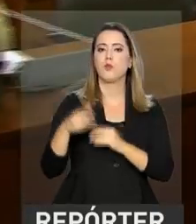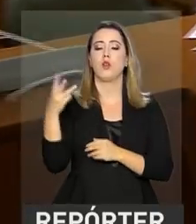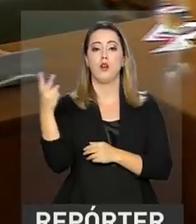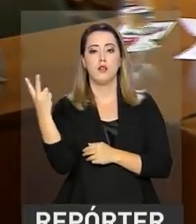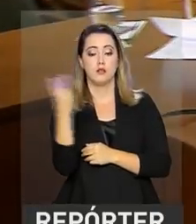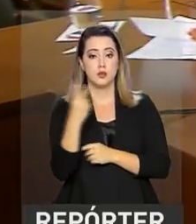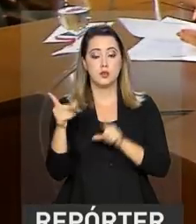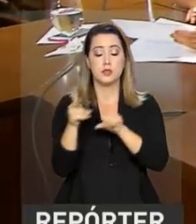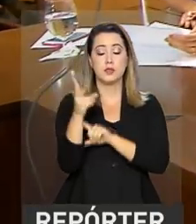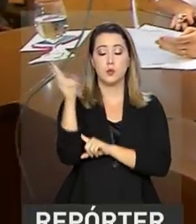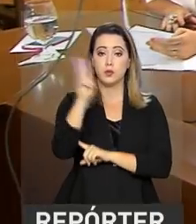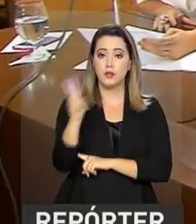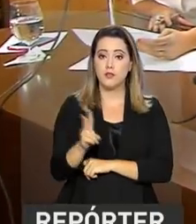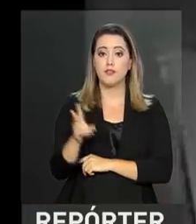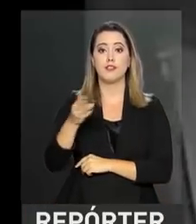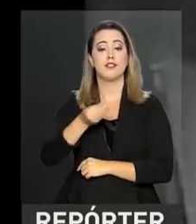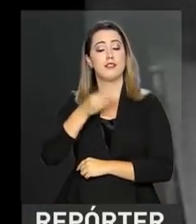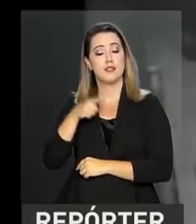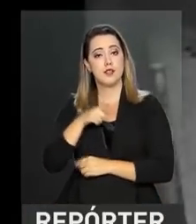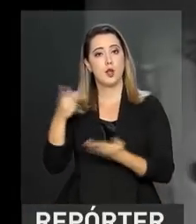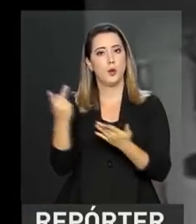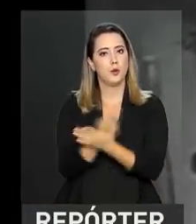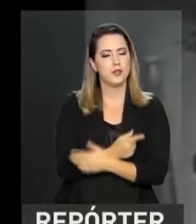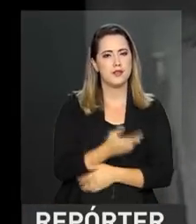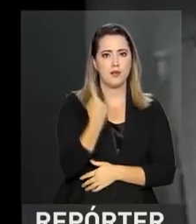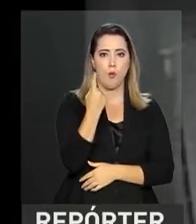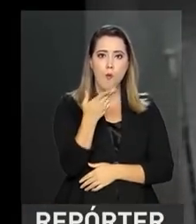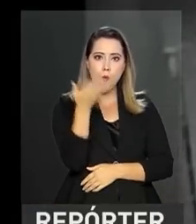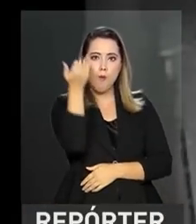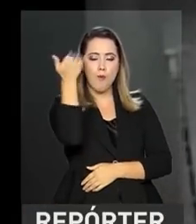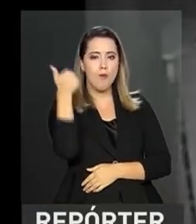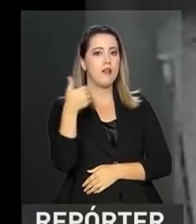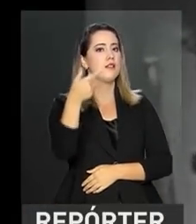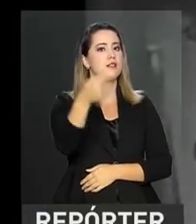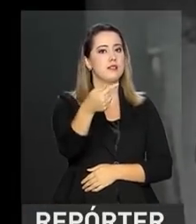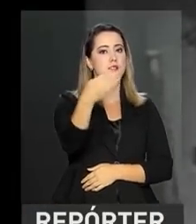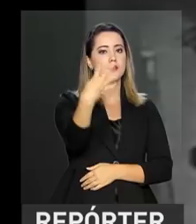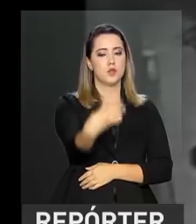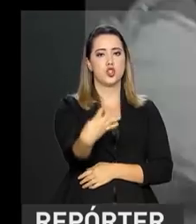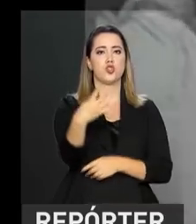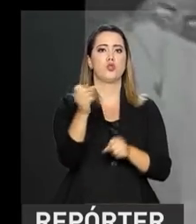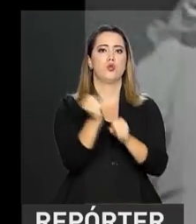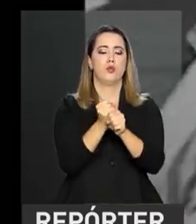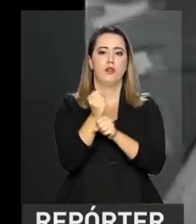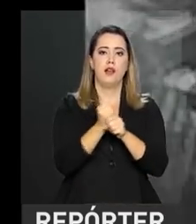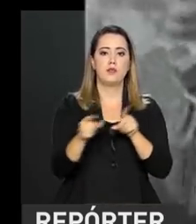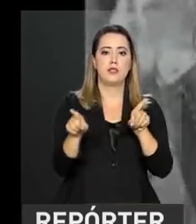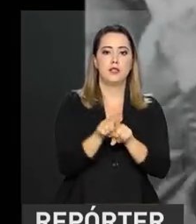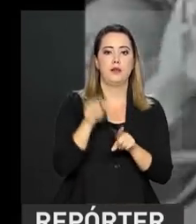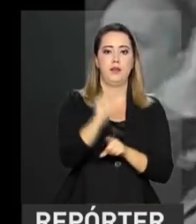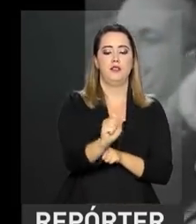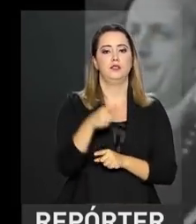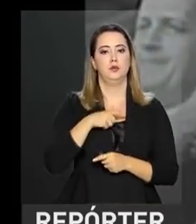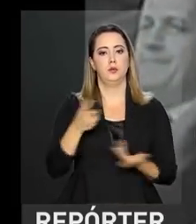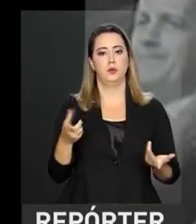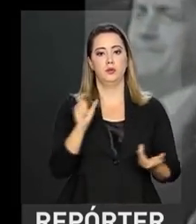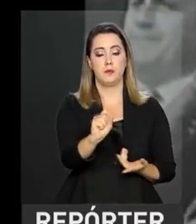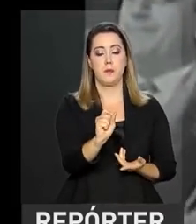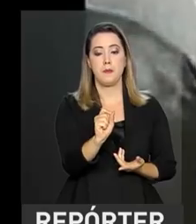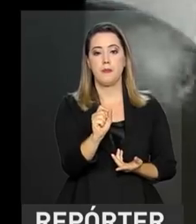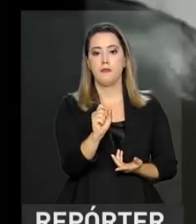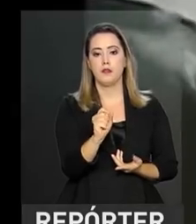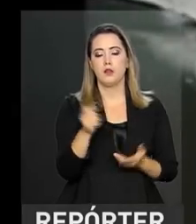programa foi feito fora dos estúdios a primeira a 74 anos aconteceu quando getúlio vargas assinou a